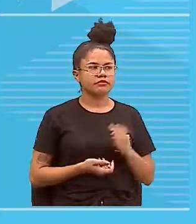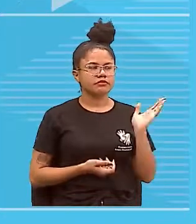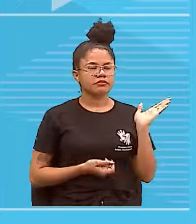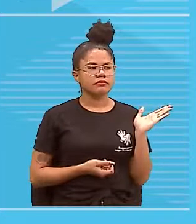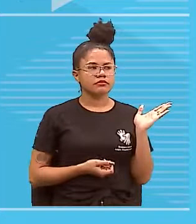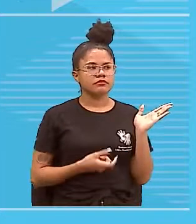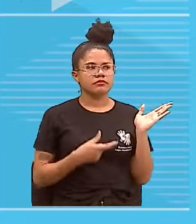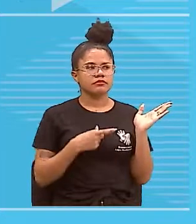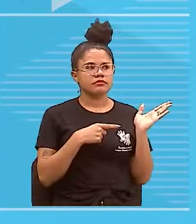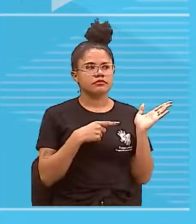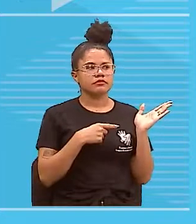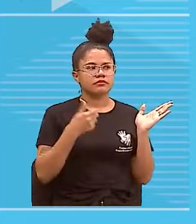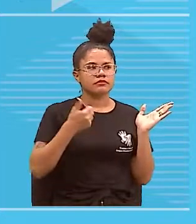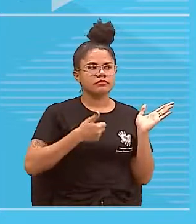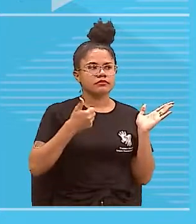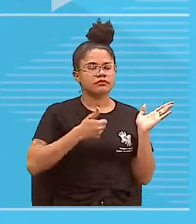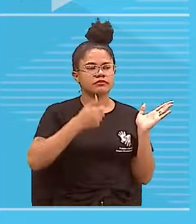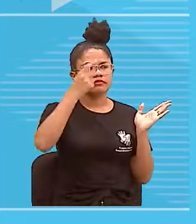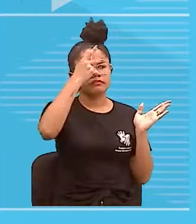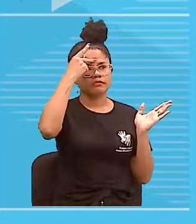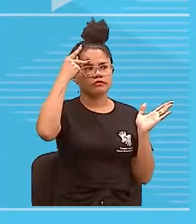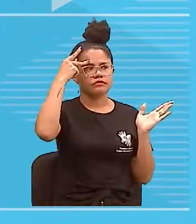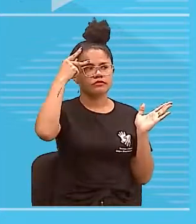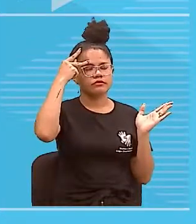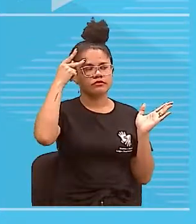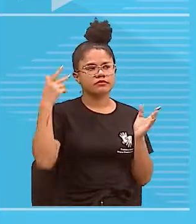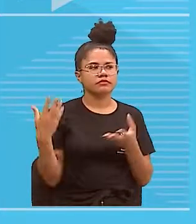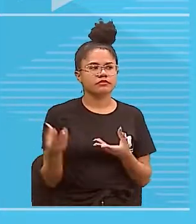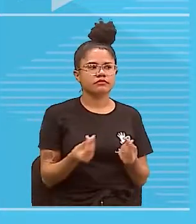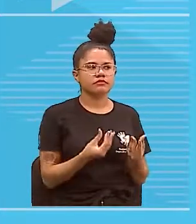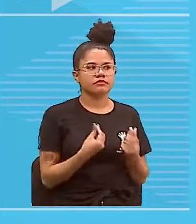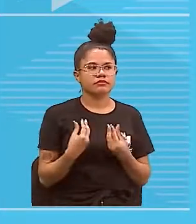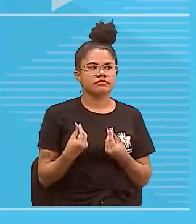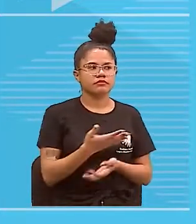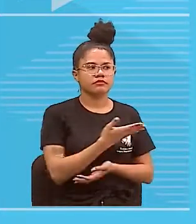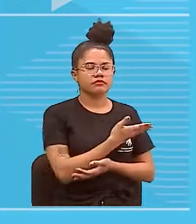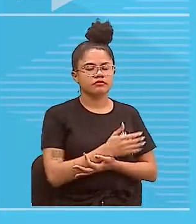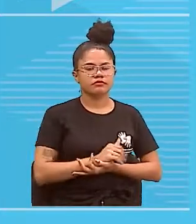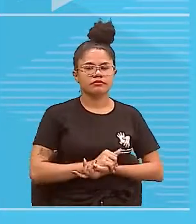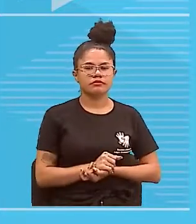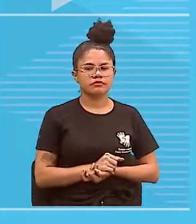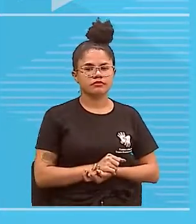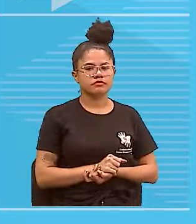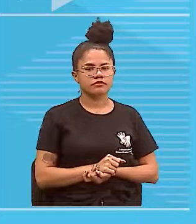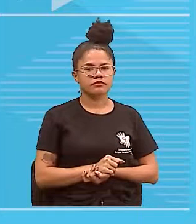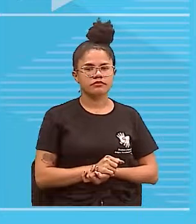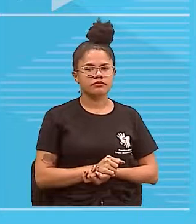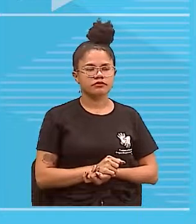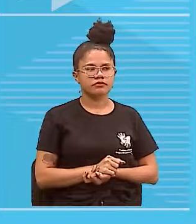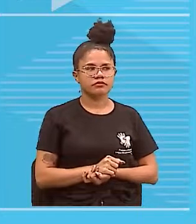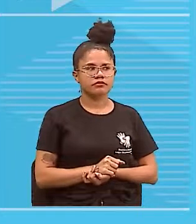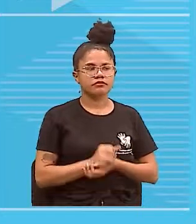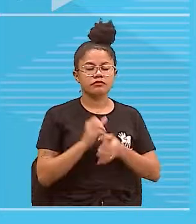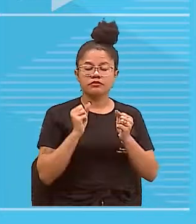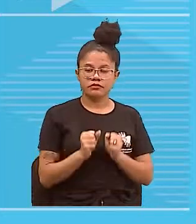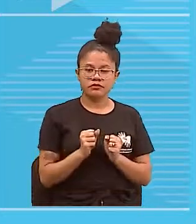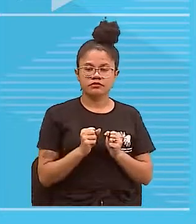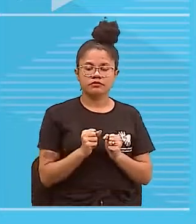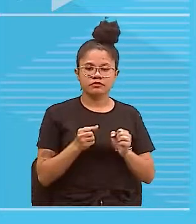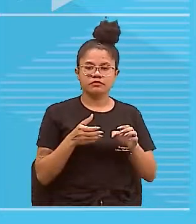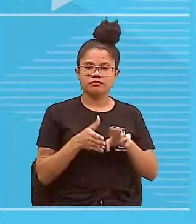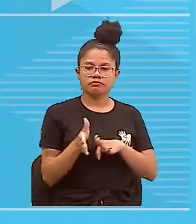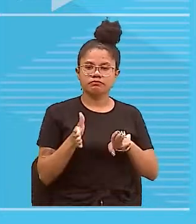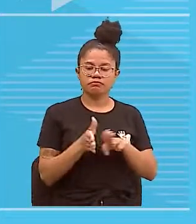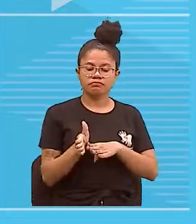quem espanhol tem feminino né nos outros nos outras é porque eu posso dar uma ordem